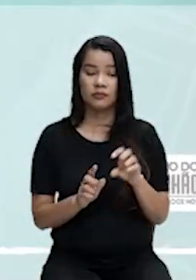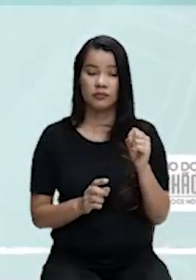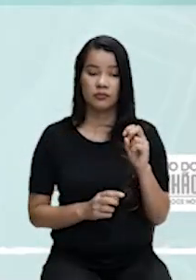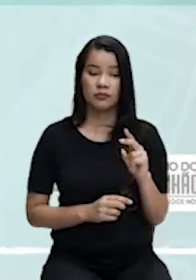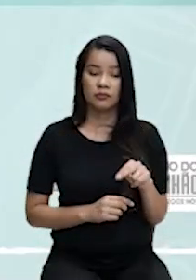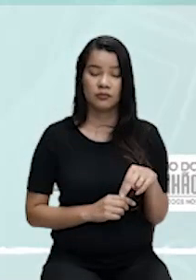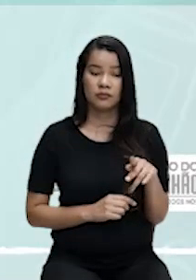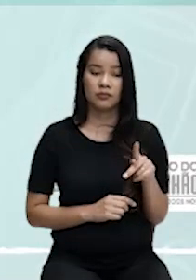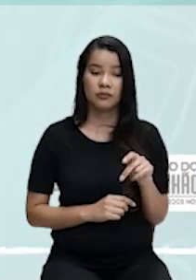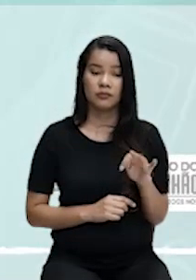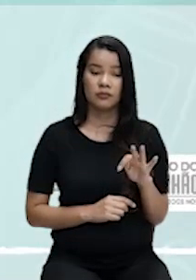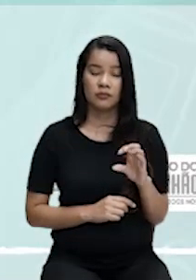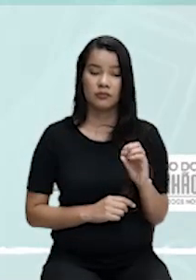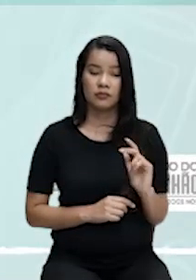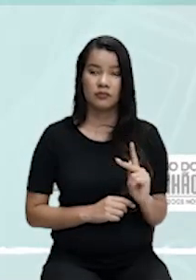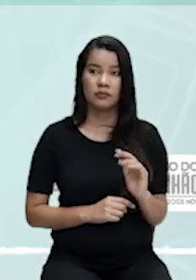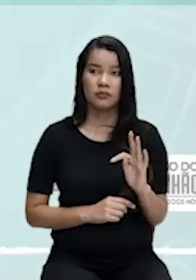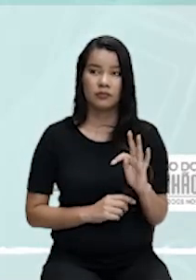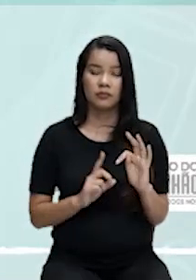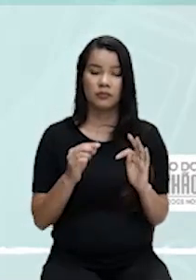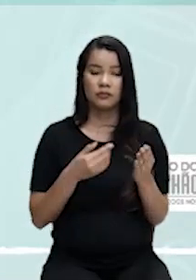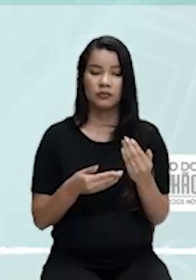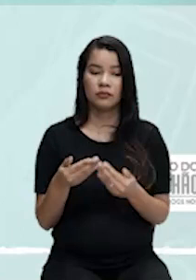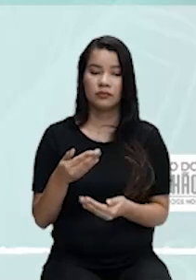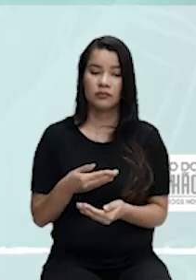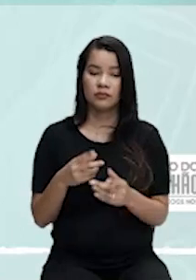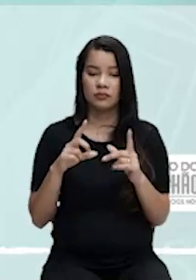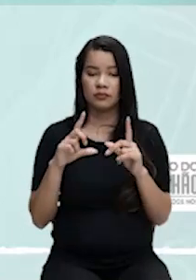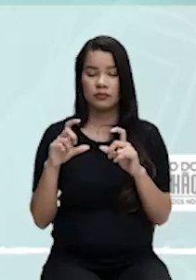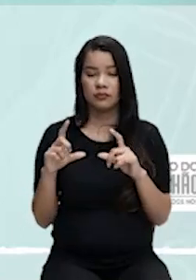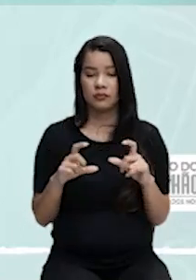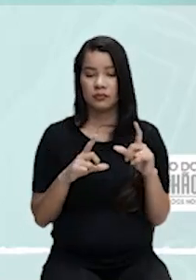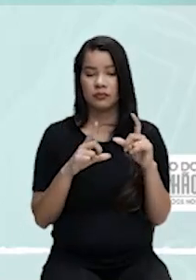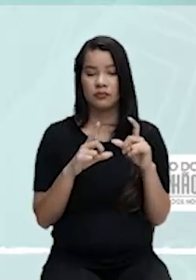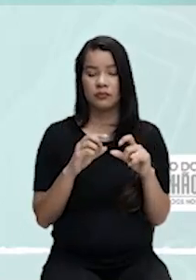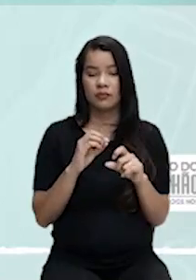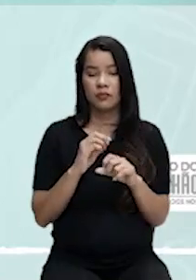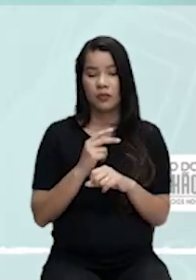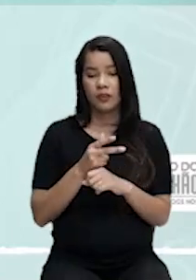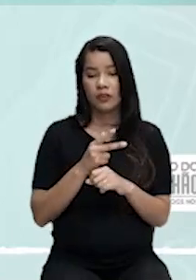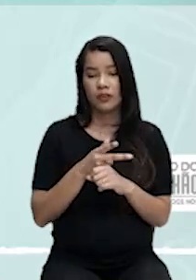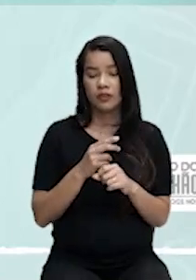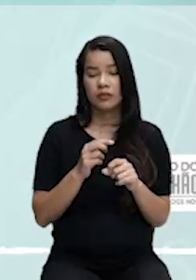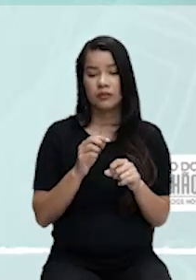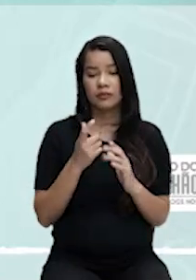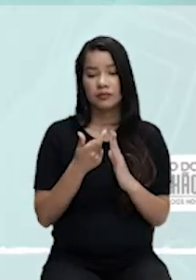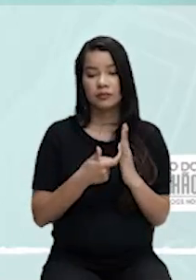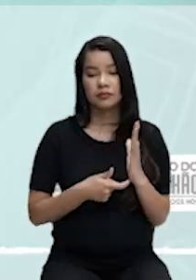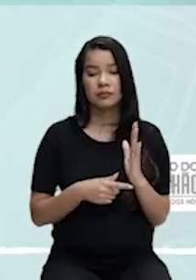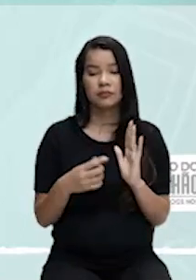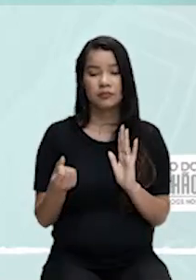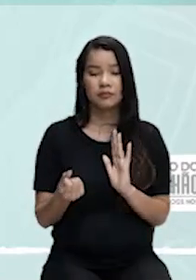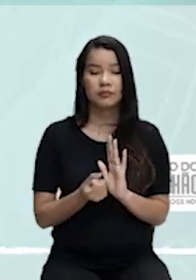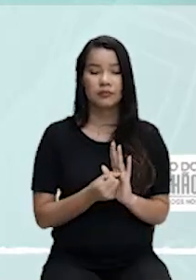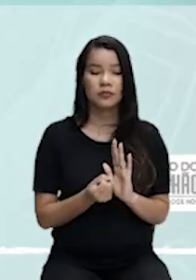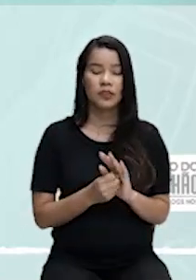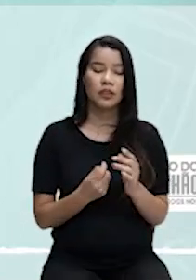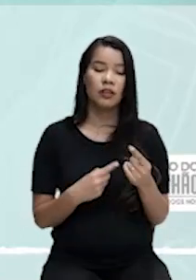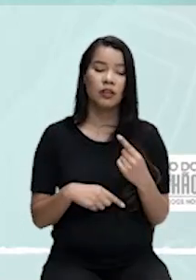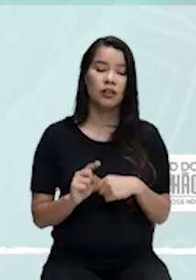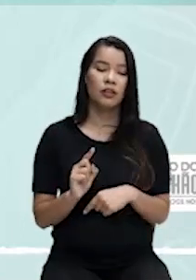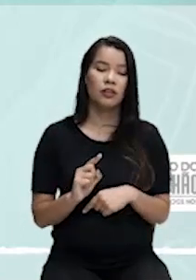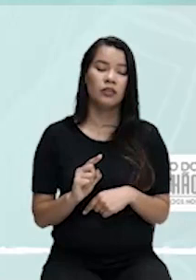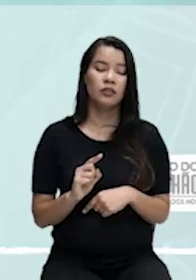é um aplicativo de compartilhamento de fotos, vídeos e textos para mobile. Foi considerado o símbolo da pós-modernidade pela